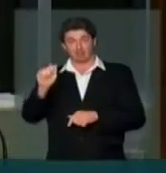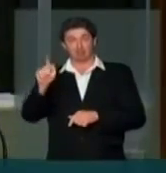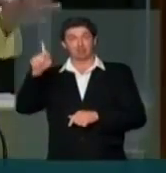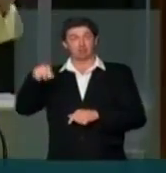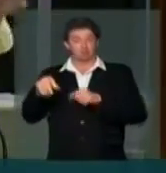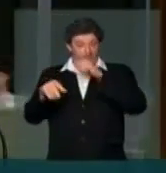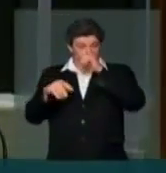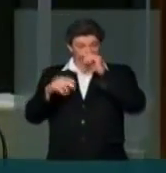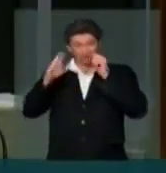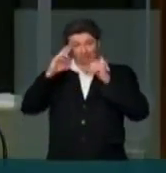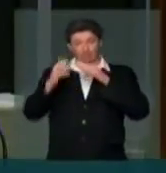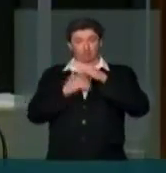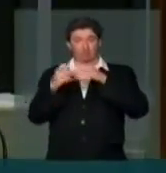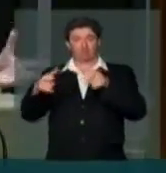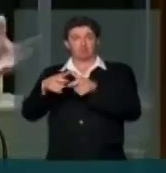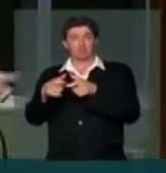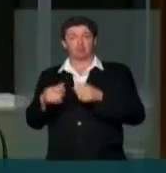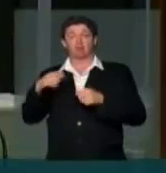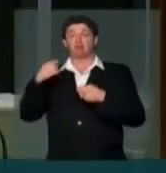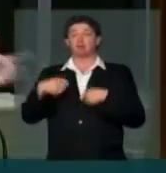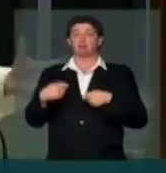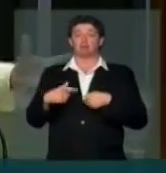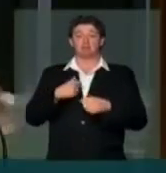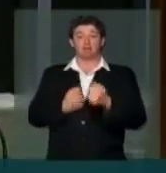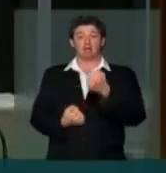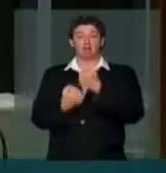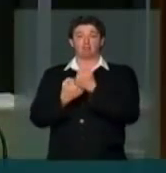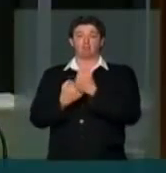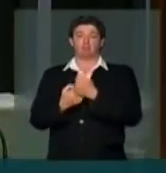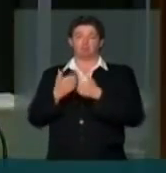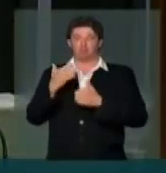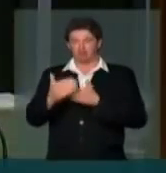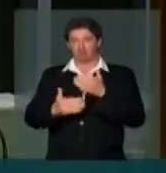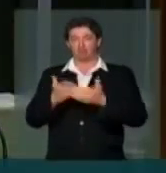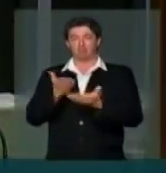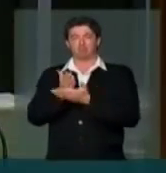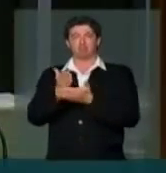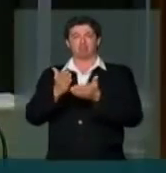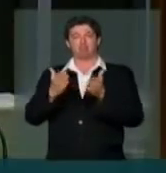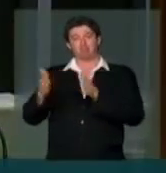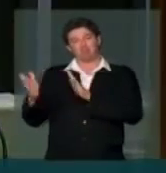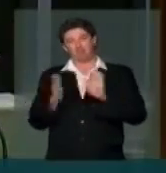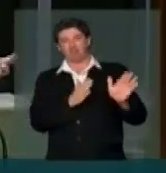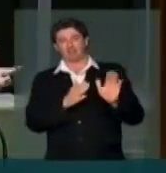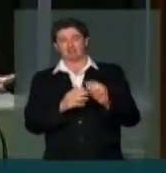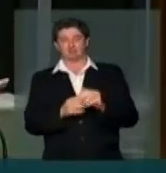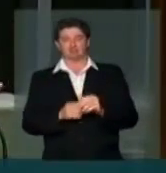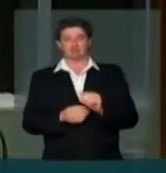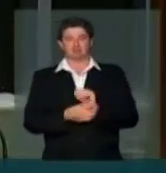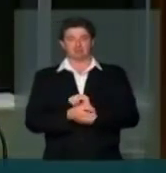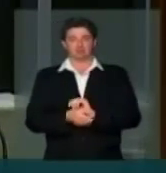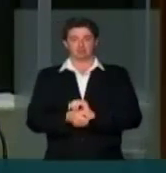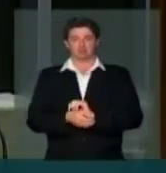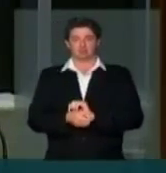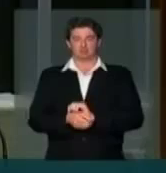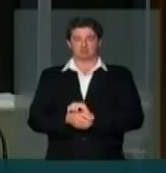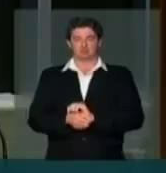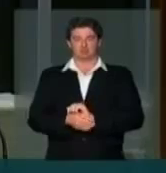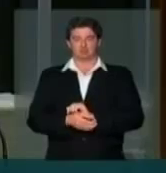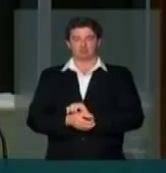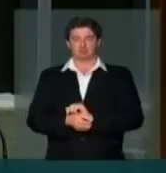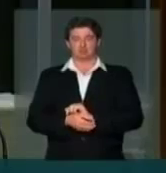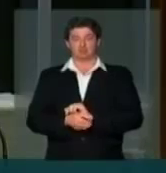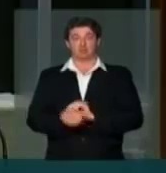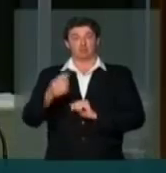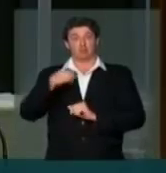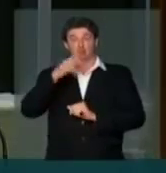os empresários que necessitam de apoio para esse processo de investimento e retomada do crescimento.